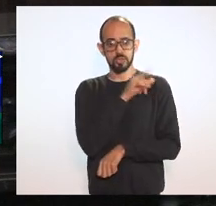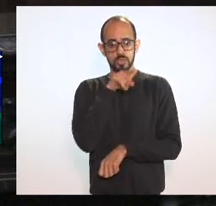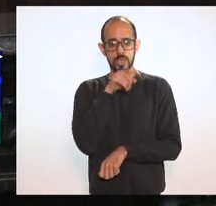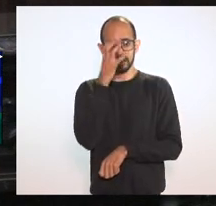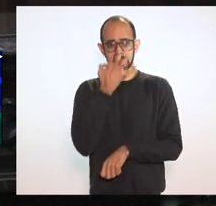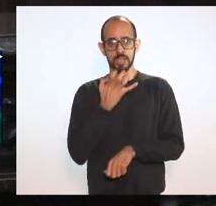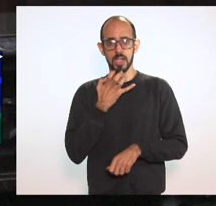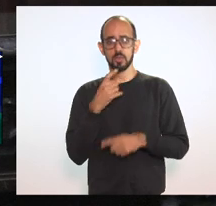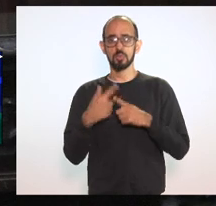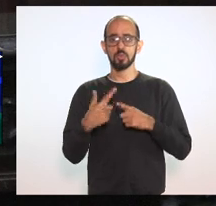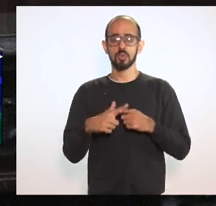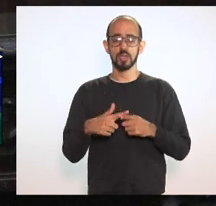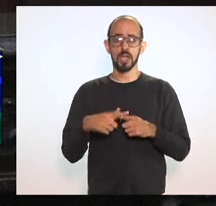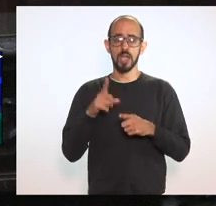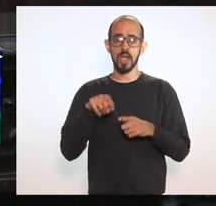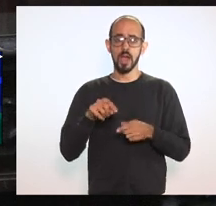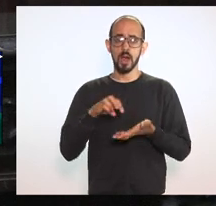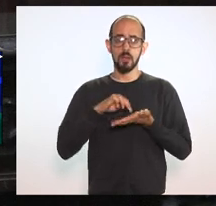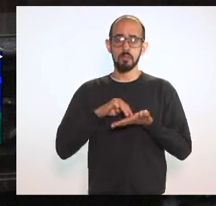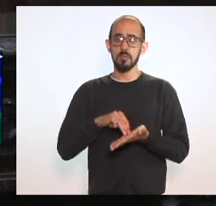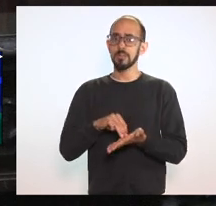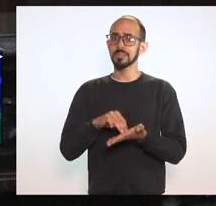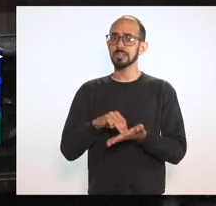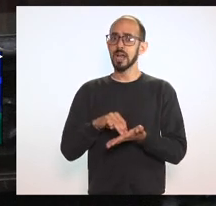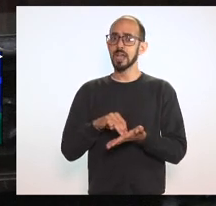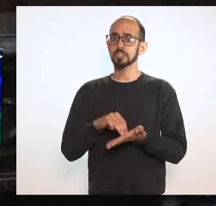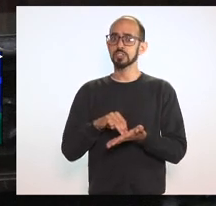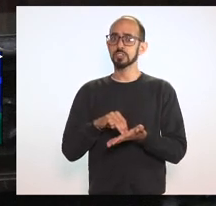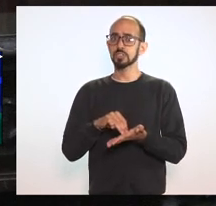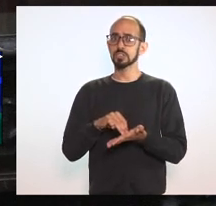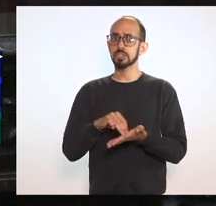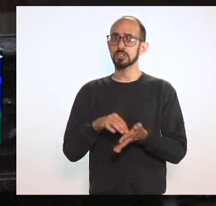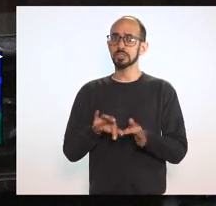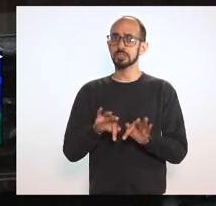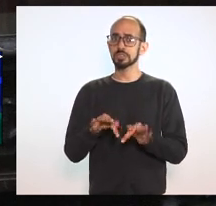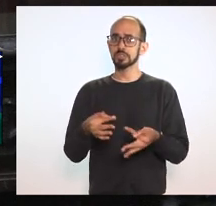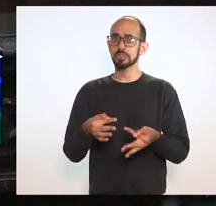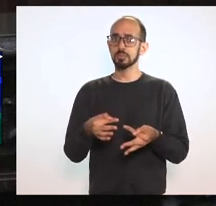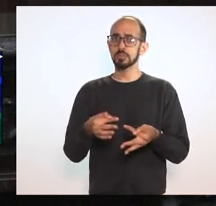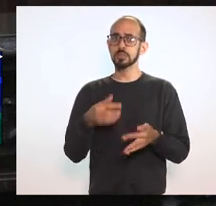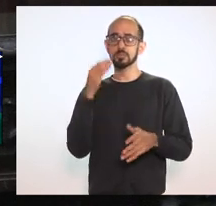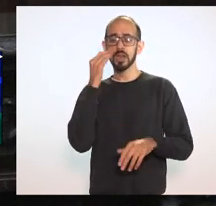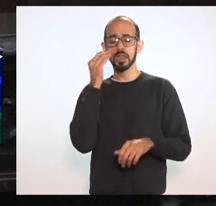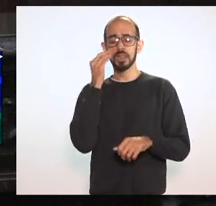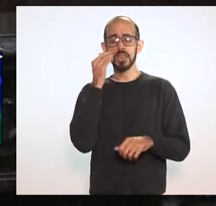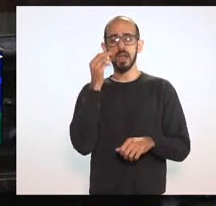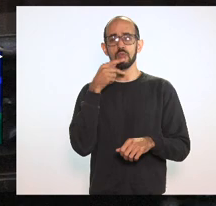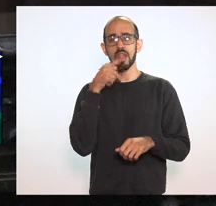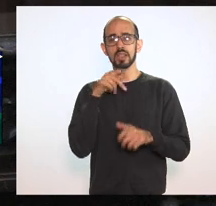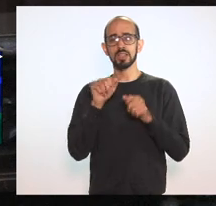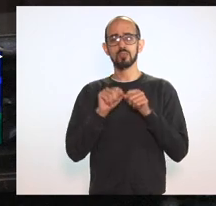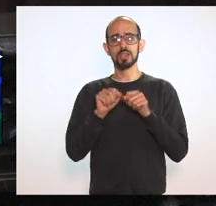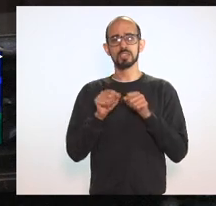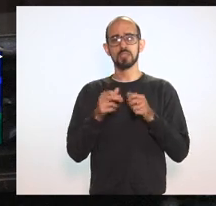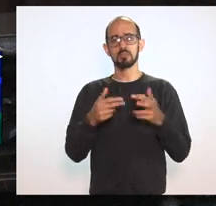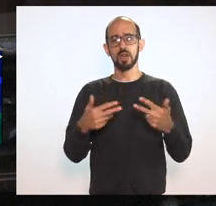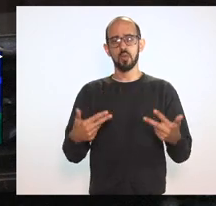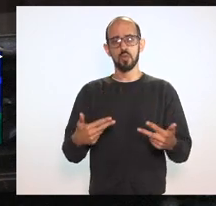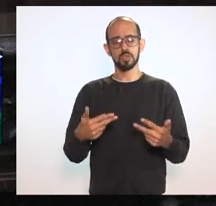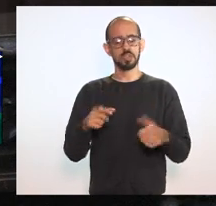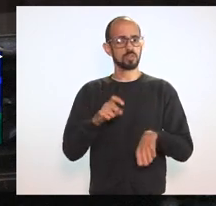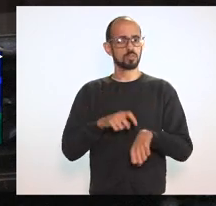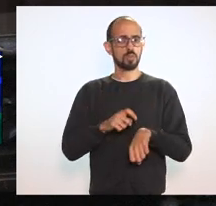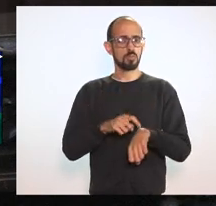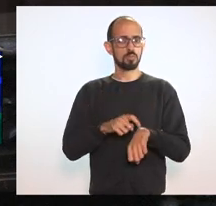trata-se de uma mensagem paliativa para dizer que está fazendo alguma coisa no momento